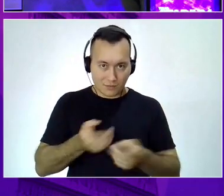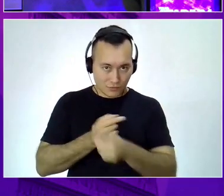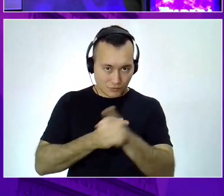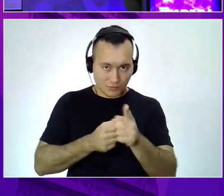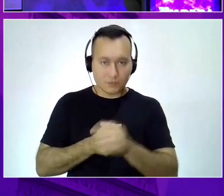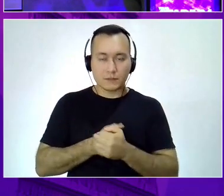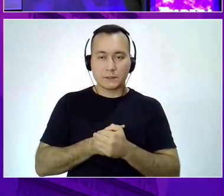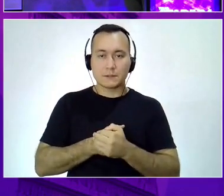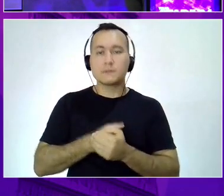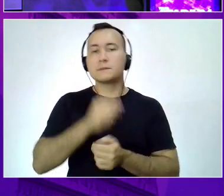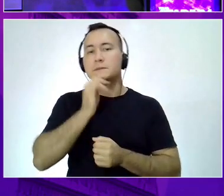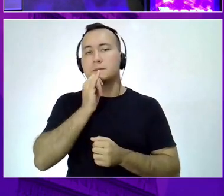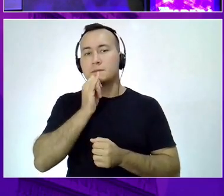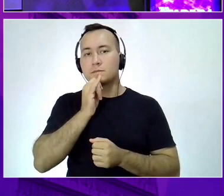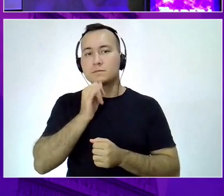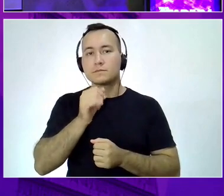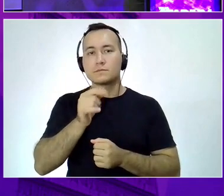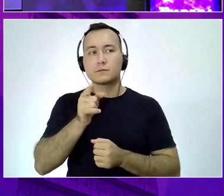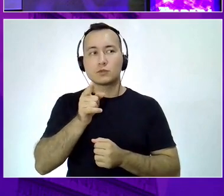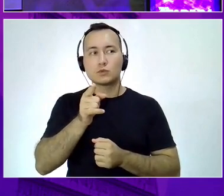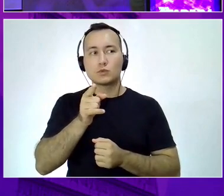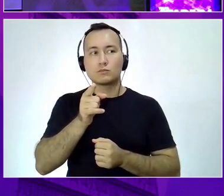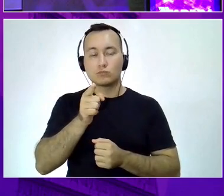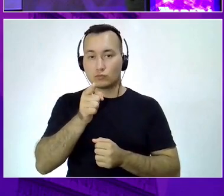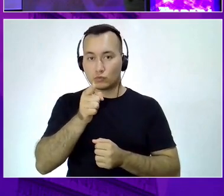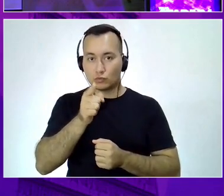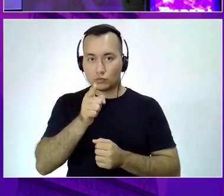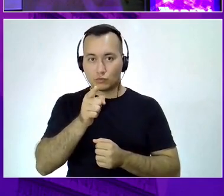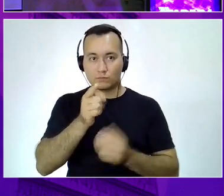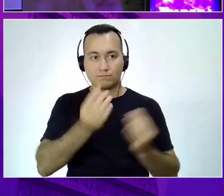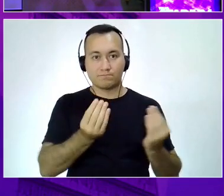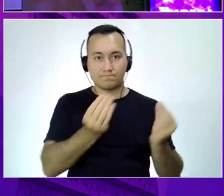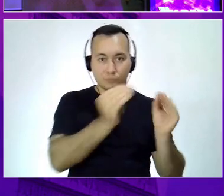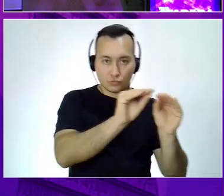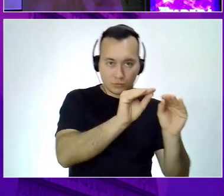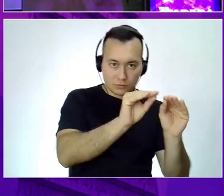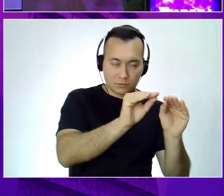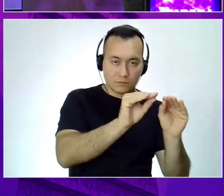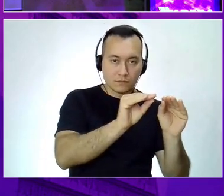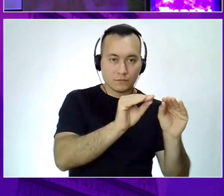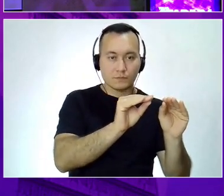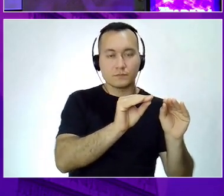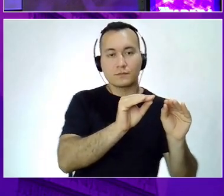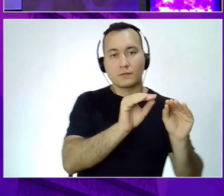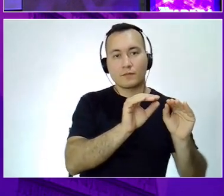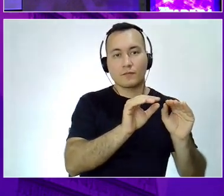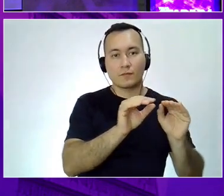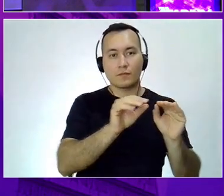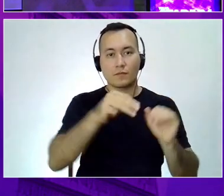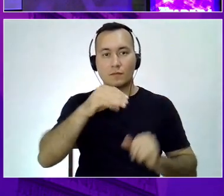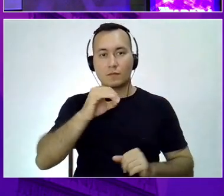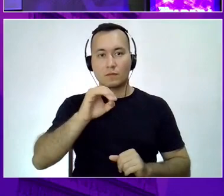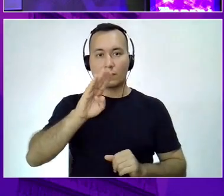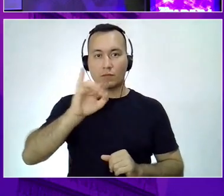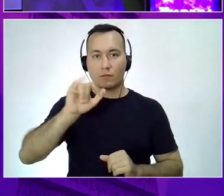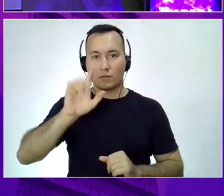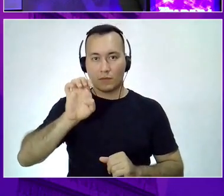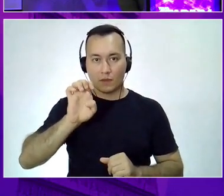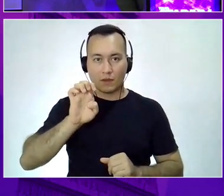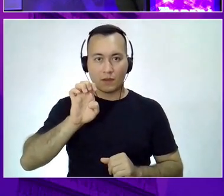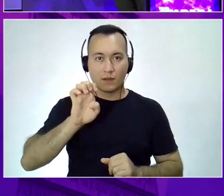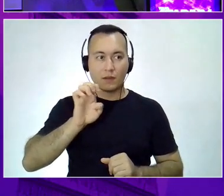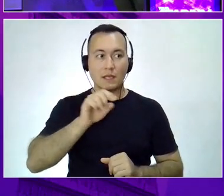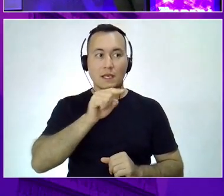você não vai subir uma instância de acessibilidade, de teste de acessibilidade, que ele trabalha em